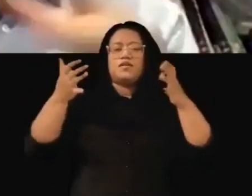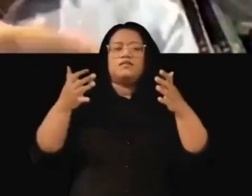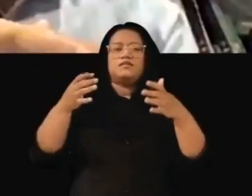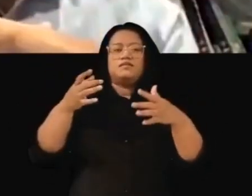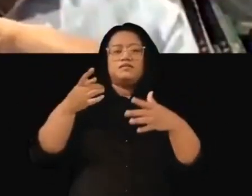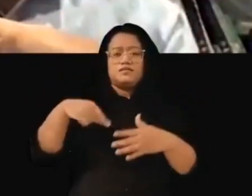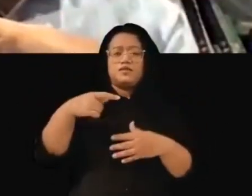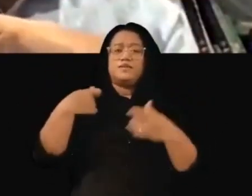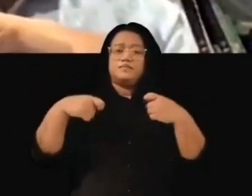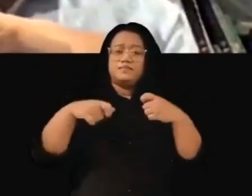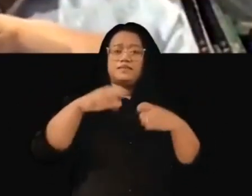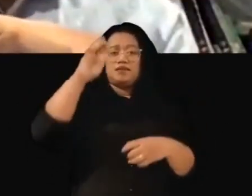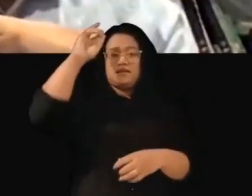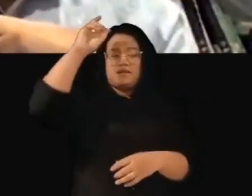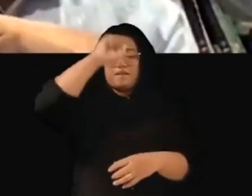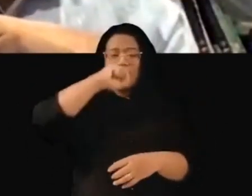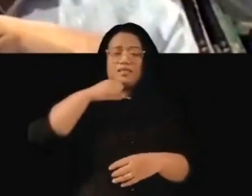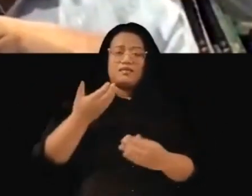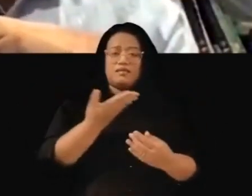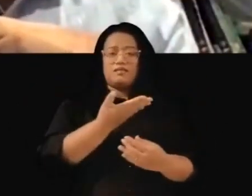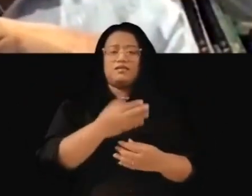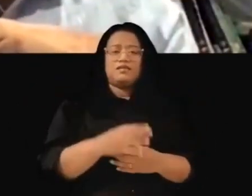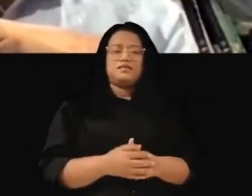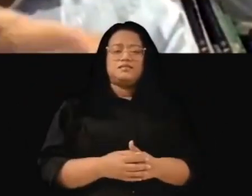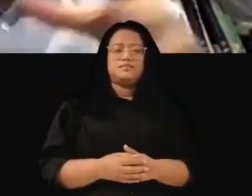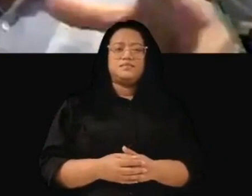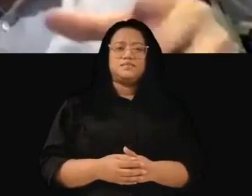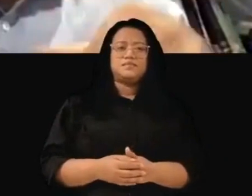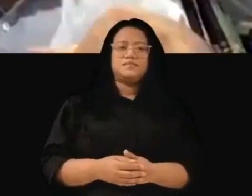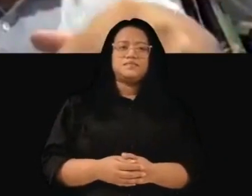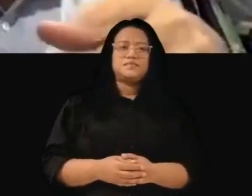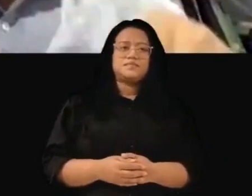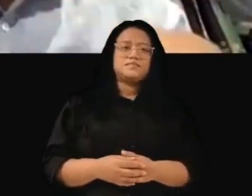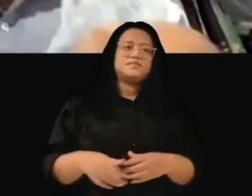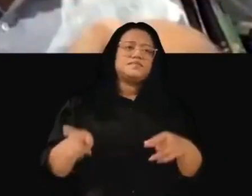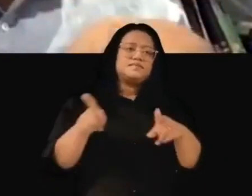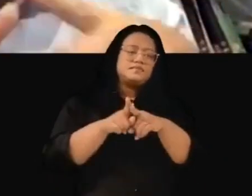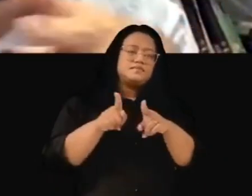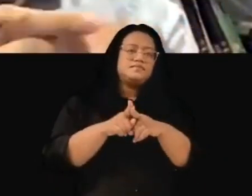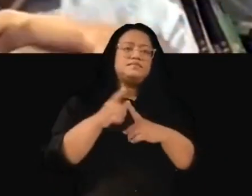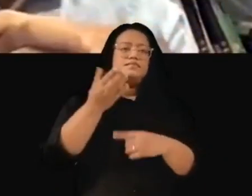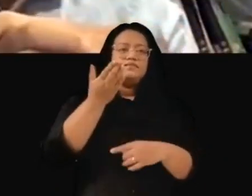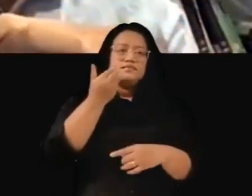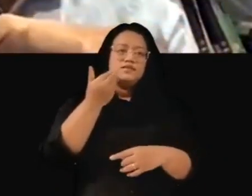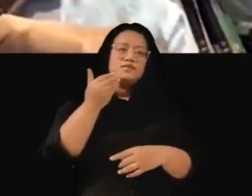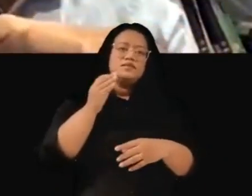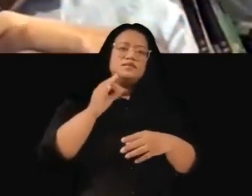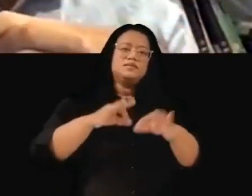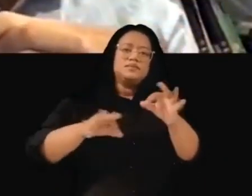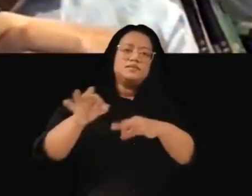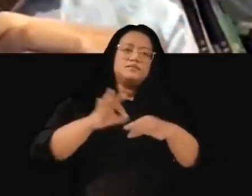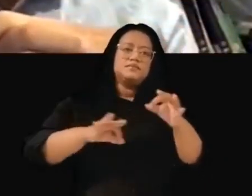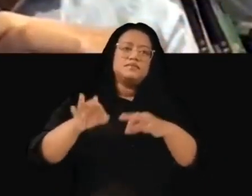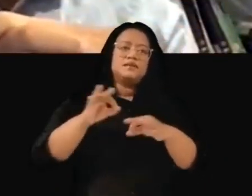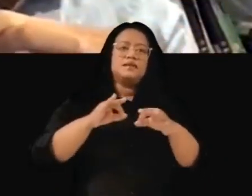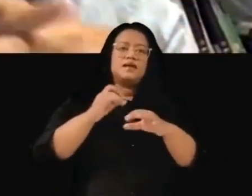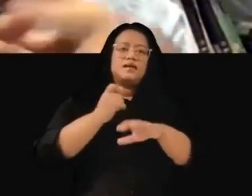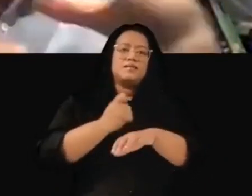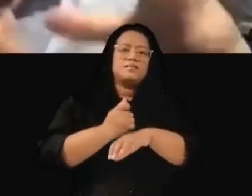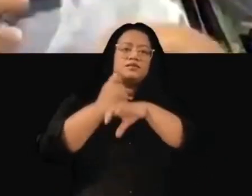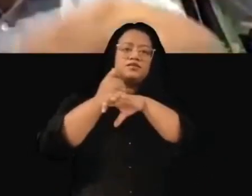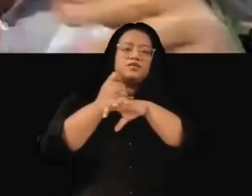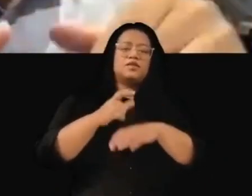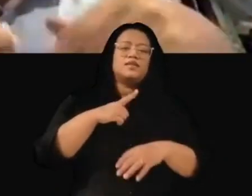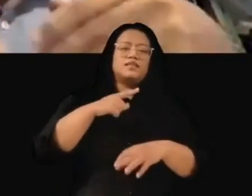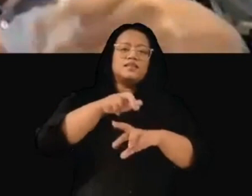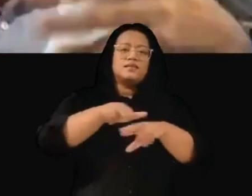temos muito que aprender com eles, né? Enfim, próprio manejo, né, de alimentos, aqui no caso, manipulando mandioca, enfim,